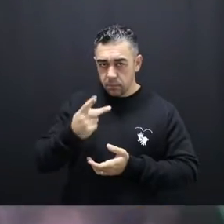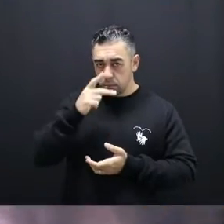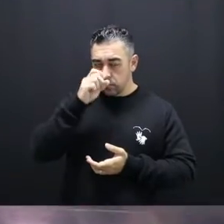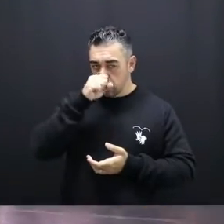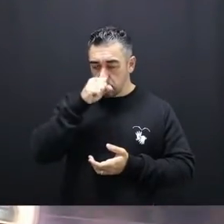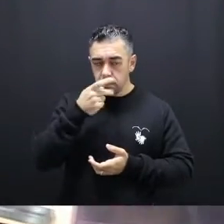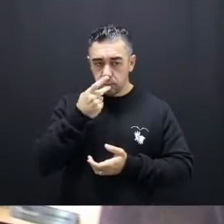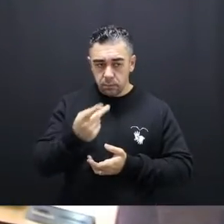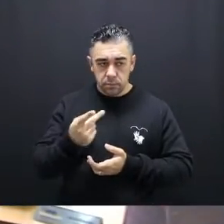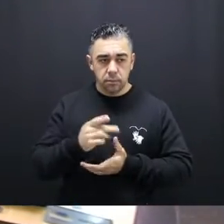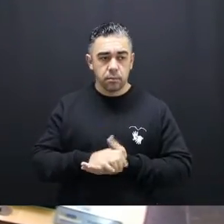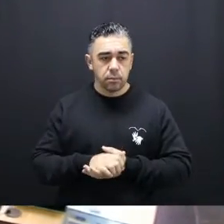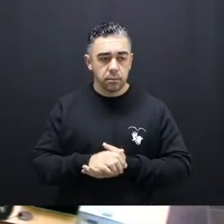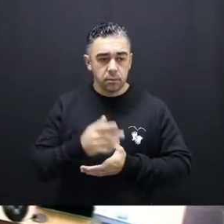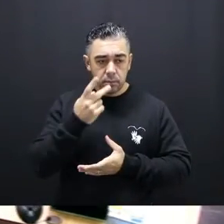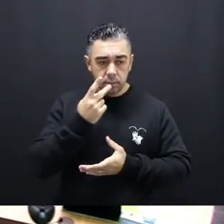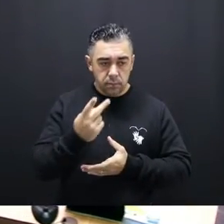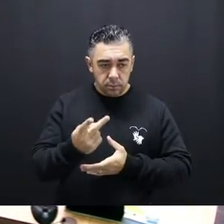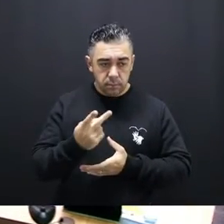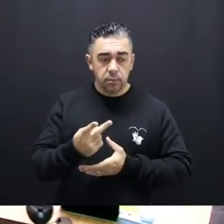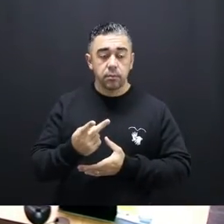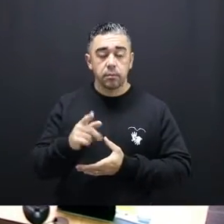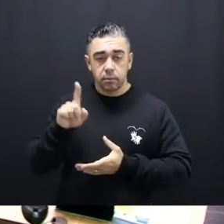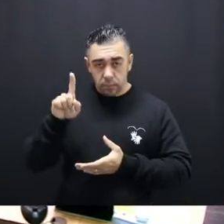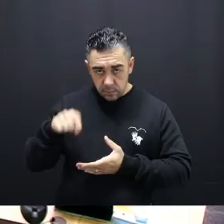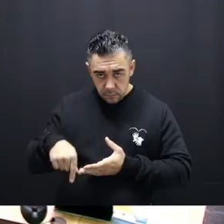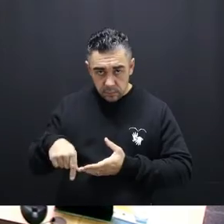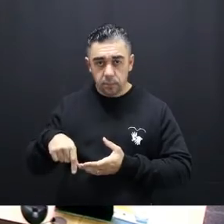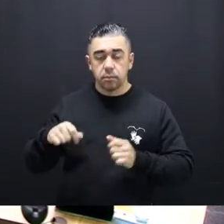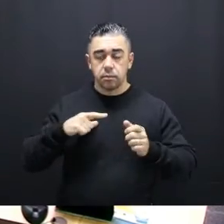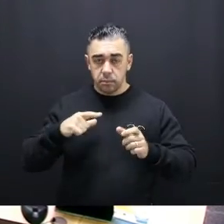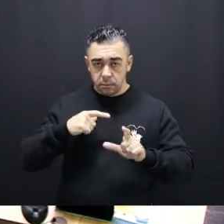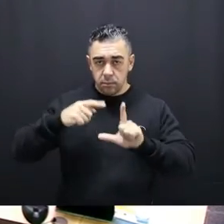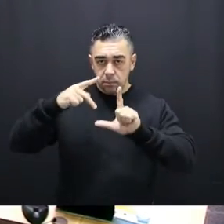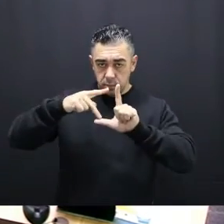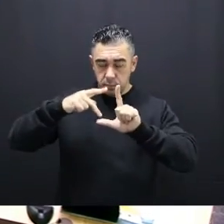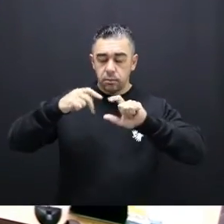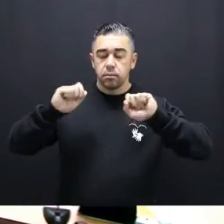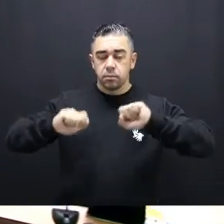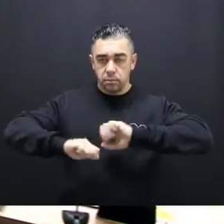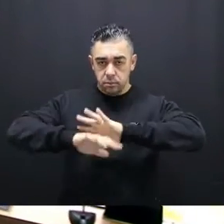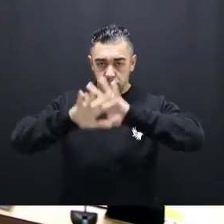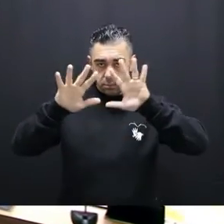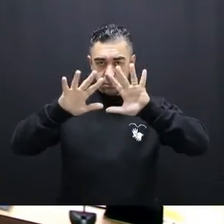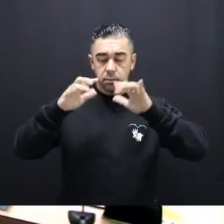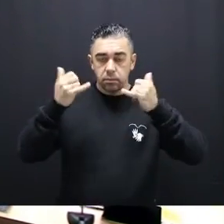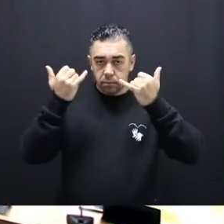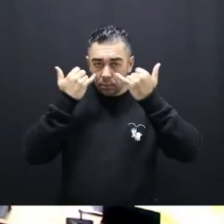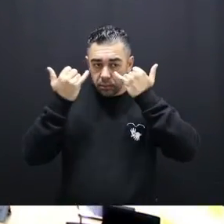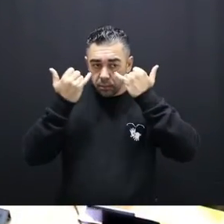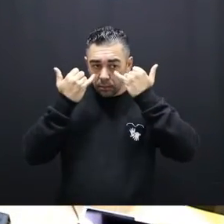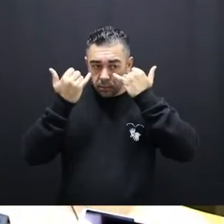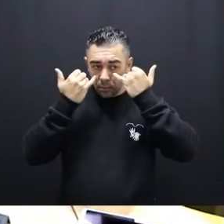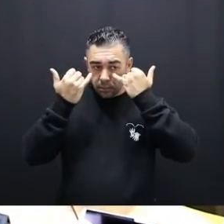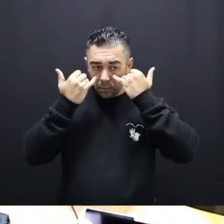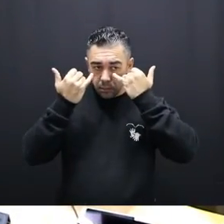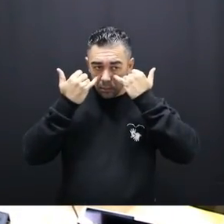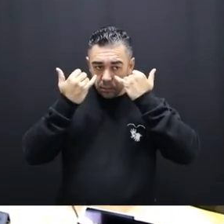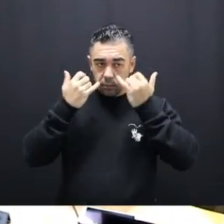eu bati o tempo todo aqui Fátima que está no Portal da Transparência assim mais informações vaca